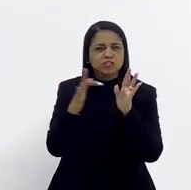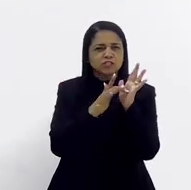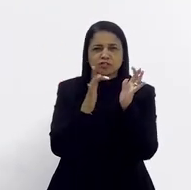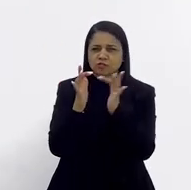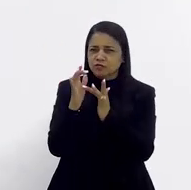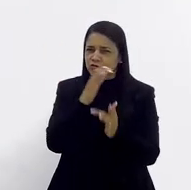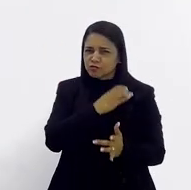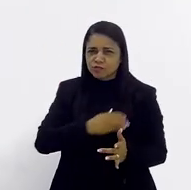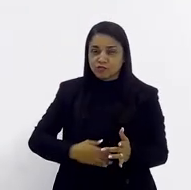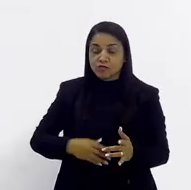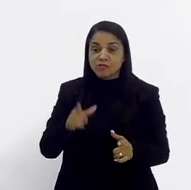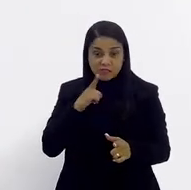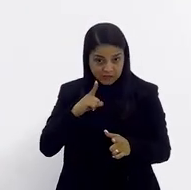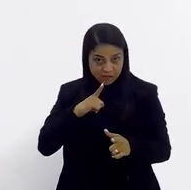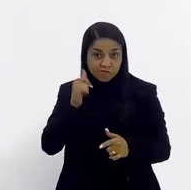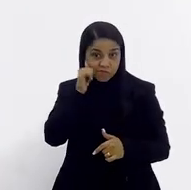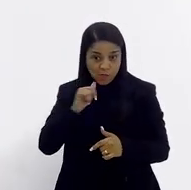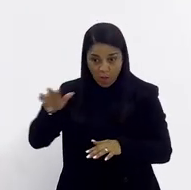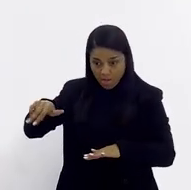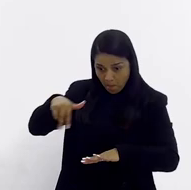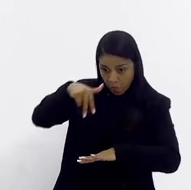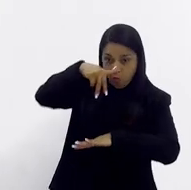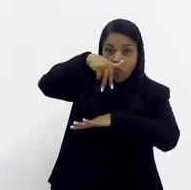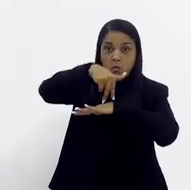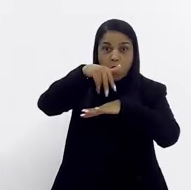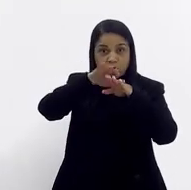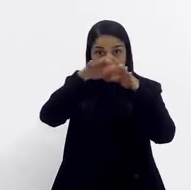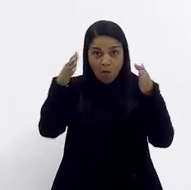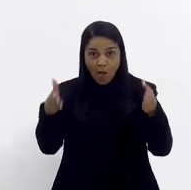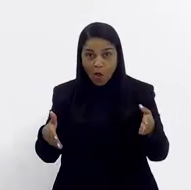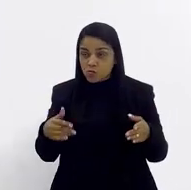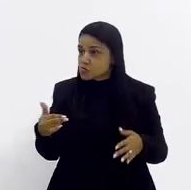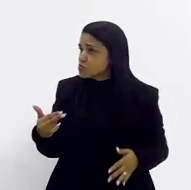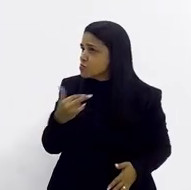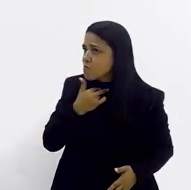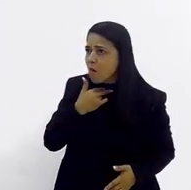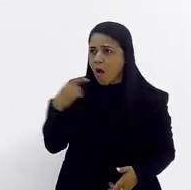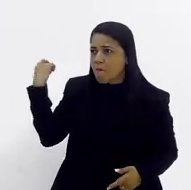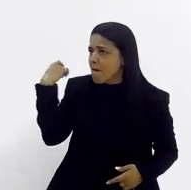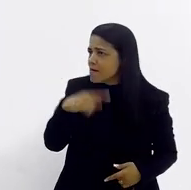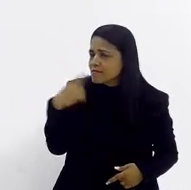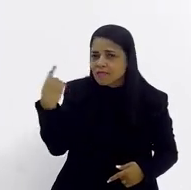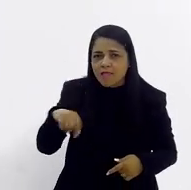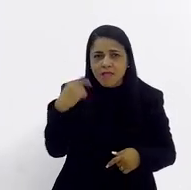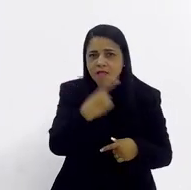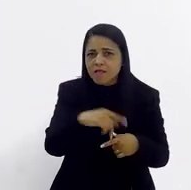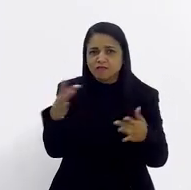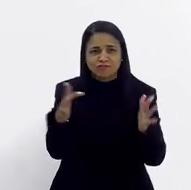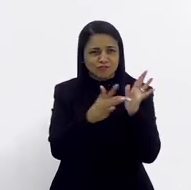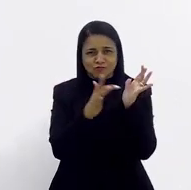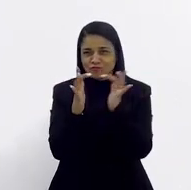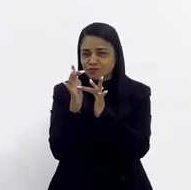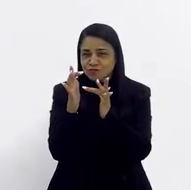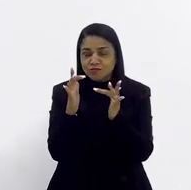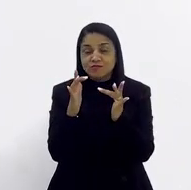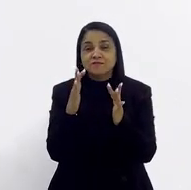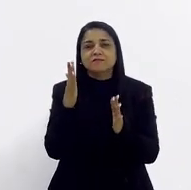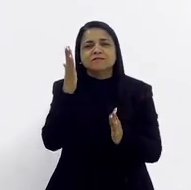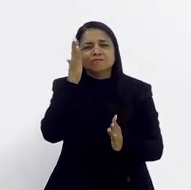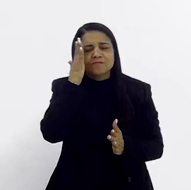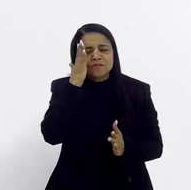subiu no palco ficou na frente de Cristo não vai bater não vai bater então assim as pessoas já sabem tudo